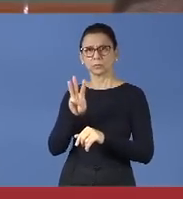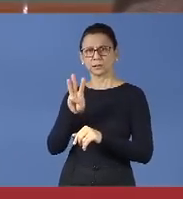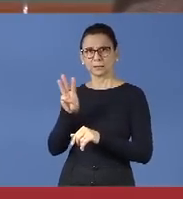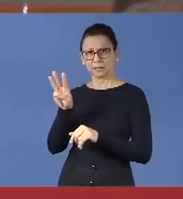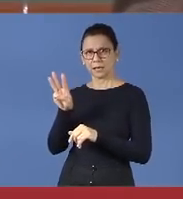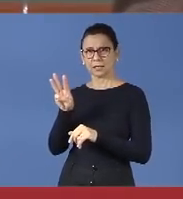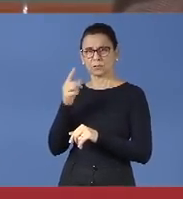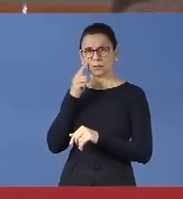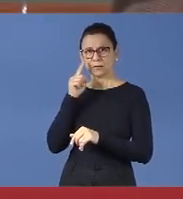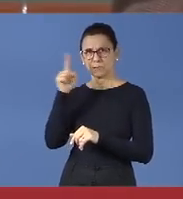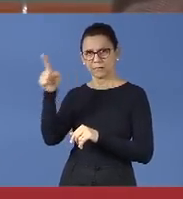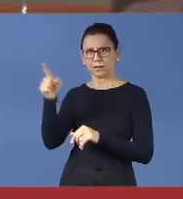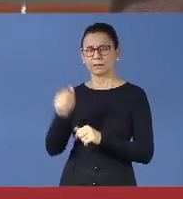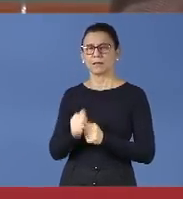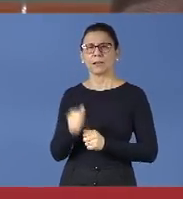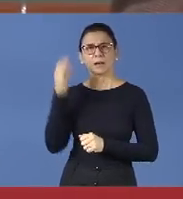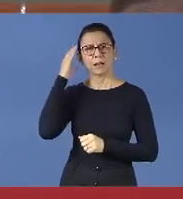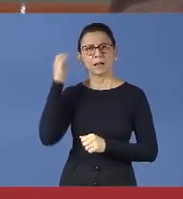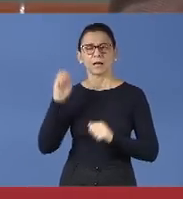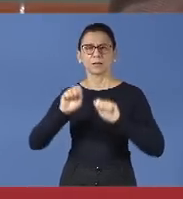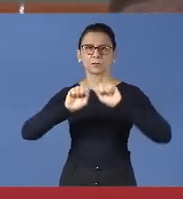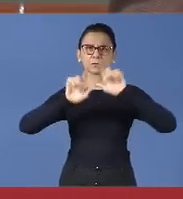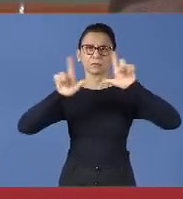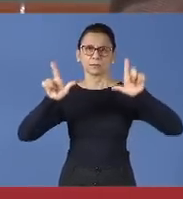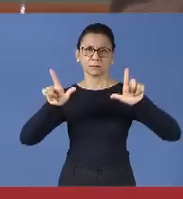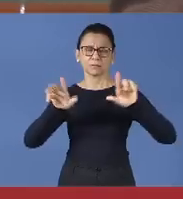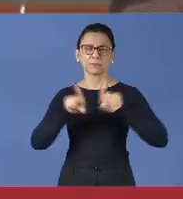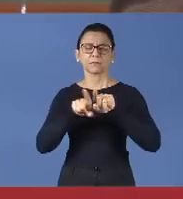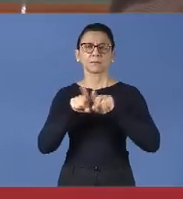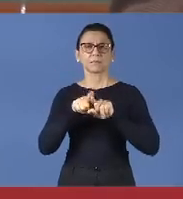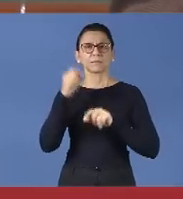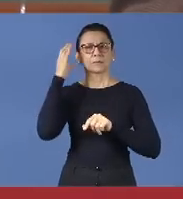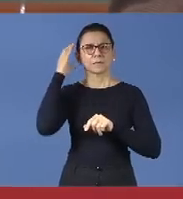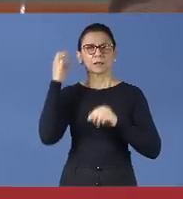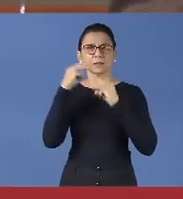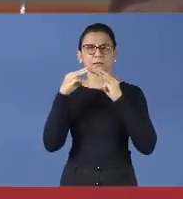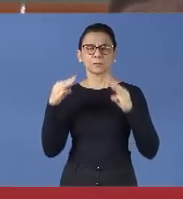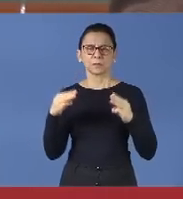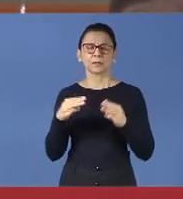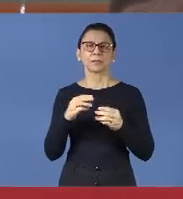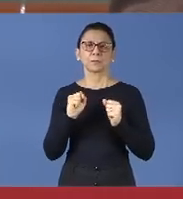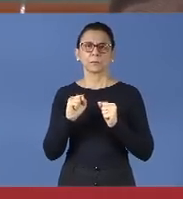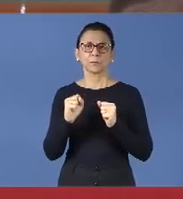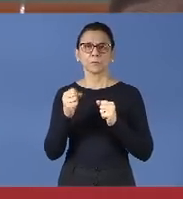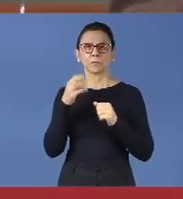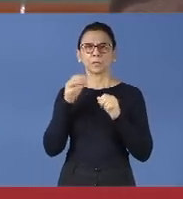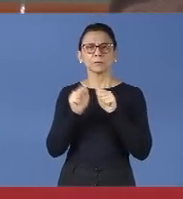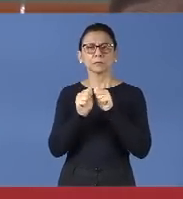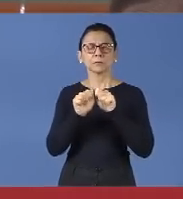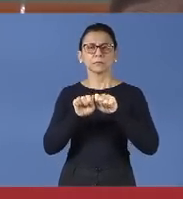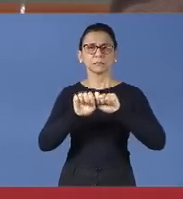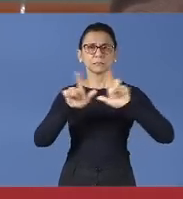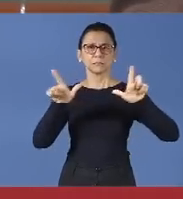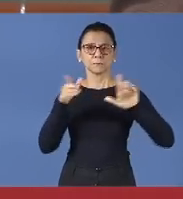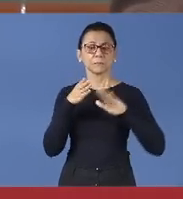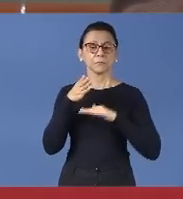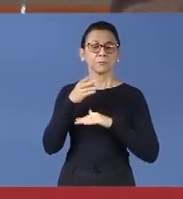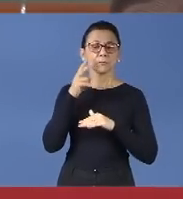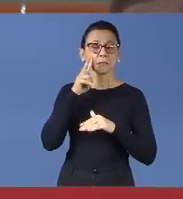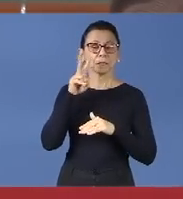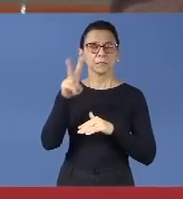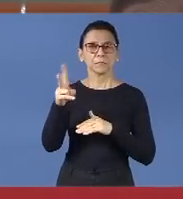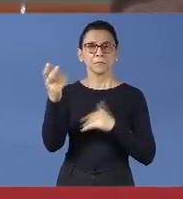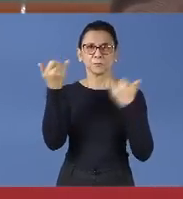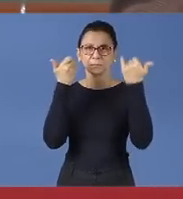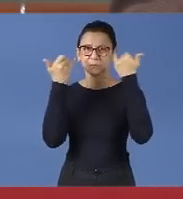Web, da Rádio TV Web Manaim. Os irmãos podem acessar ali as informações. Agora iremos entrar no nosso assunto da Escola